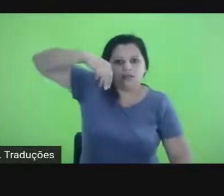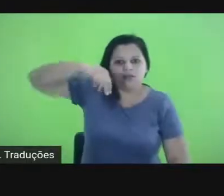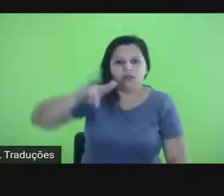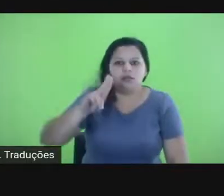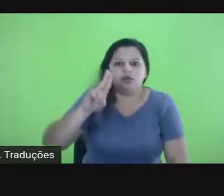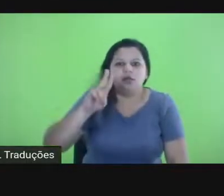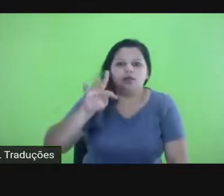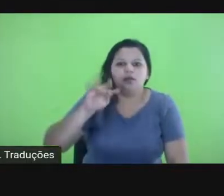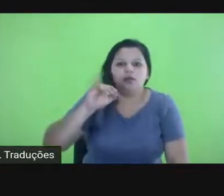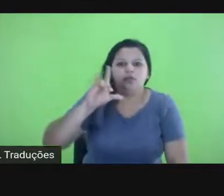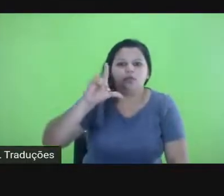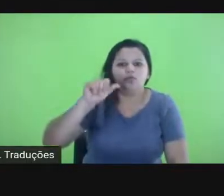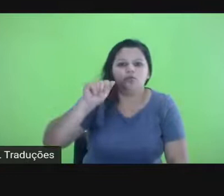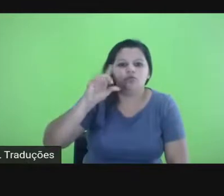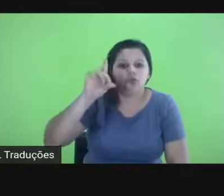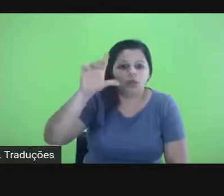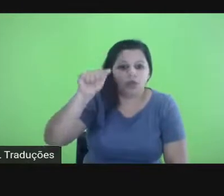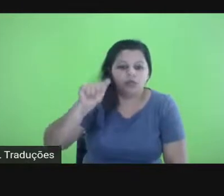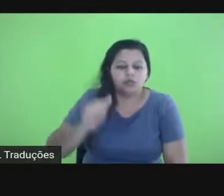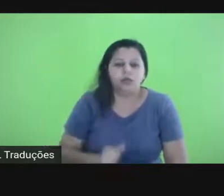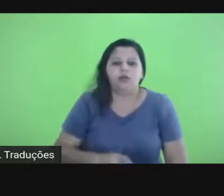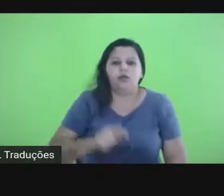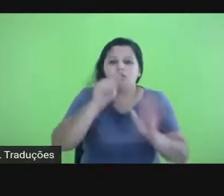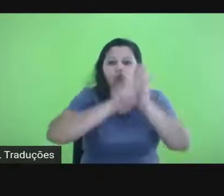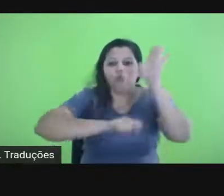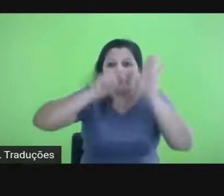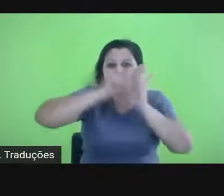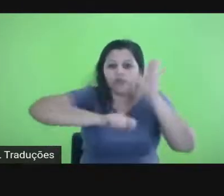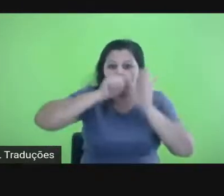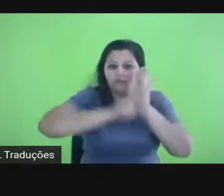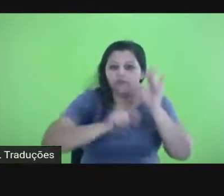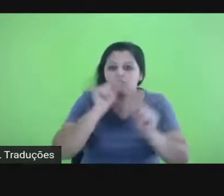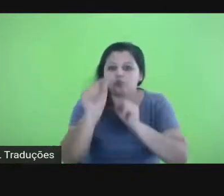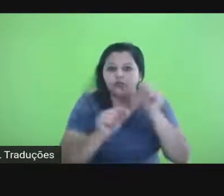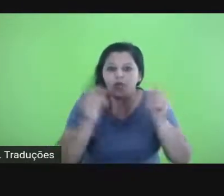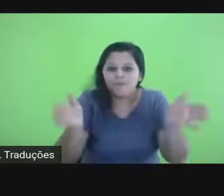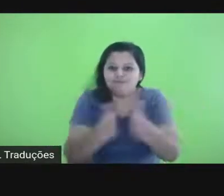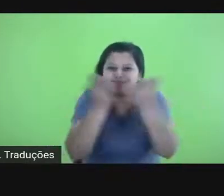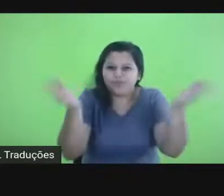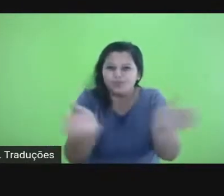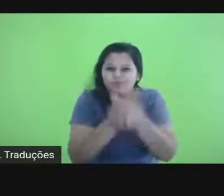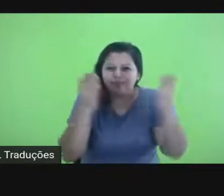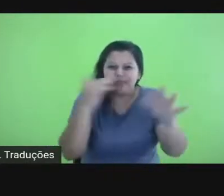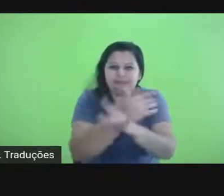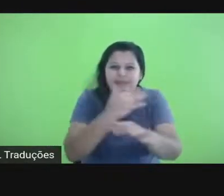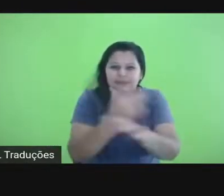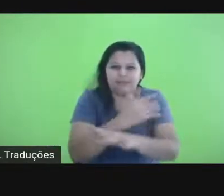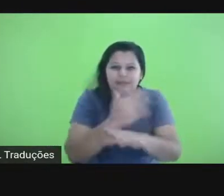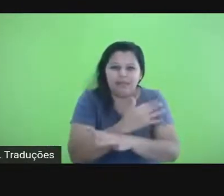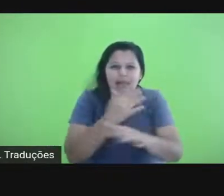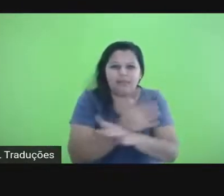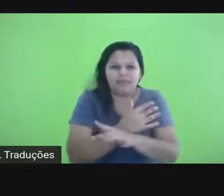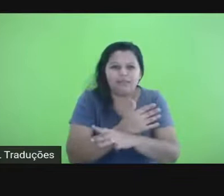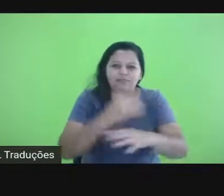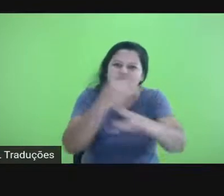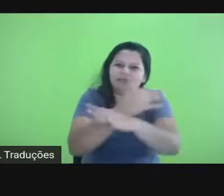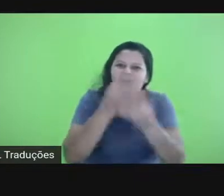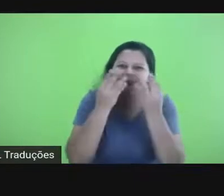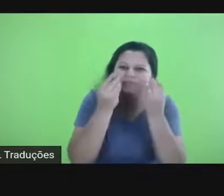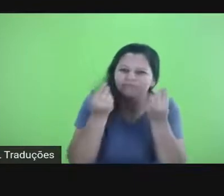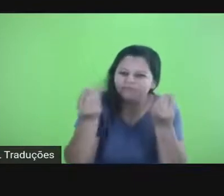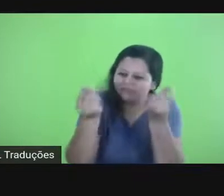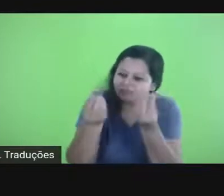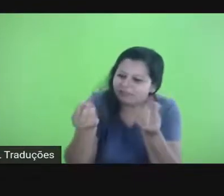texto, dentro de uma coletânea de textos chamada A Pobreza Urbana. E aí ele fala que nós temos a nossa